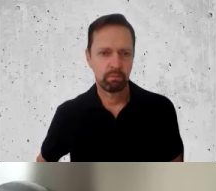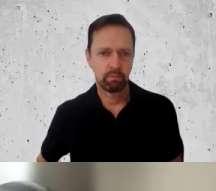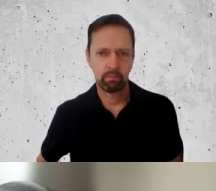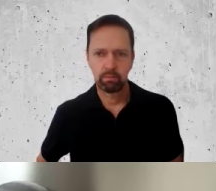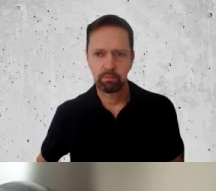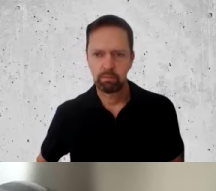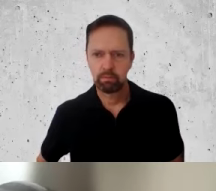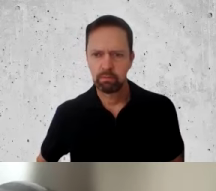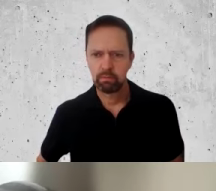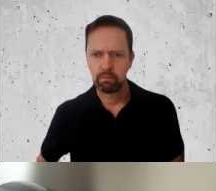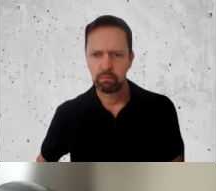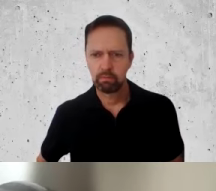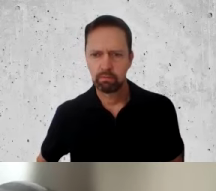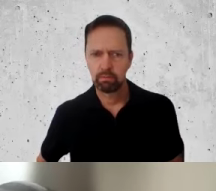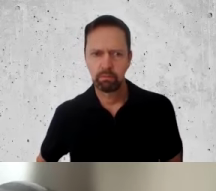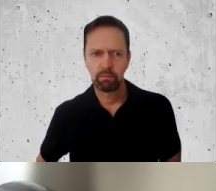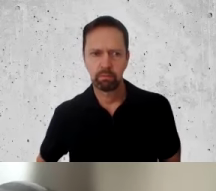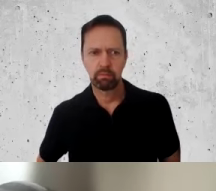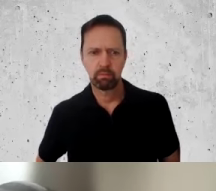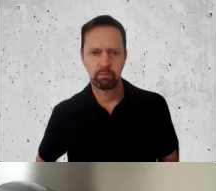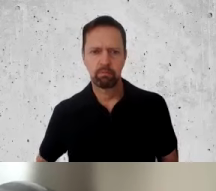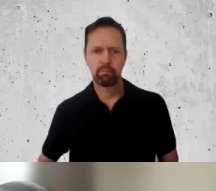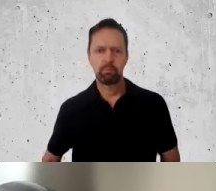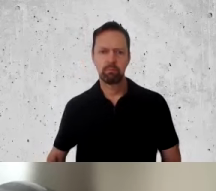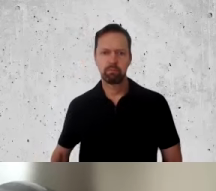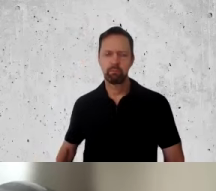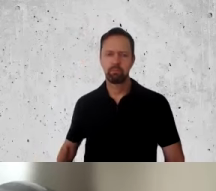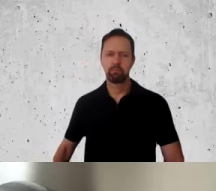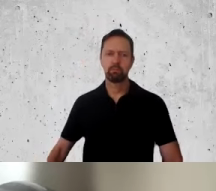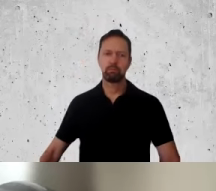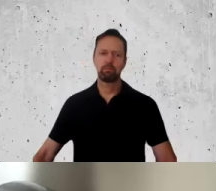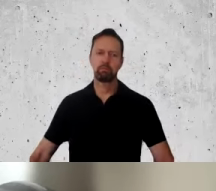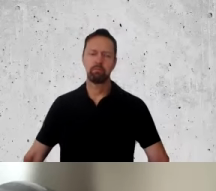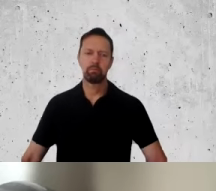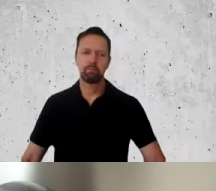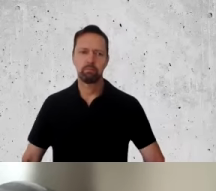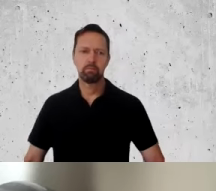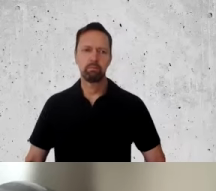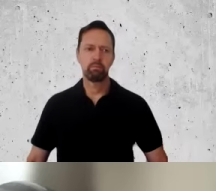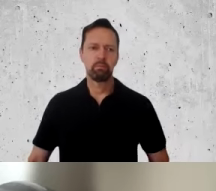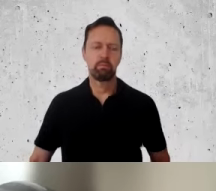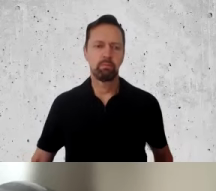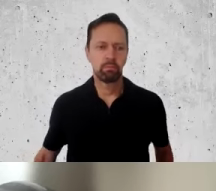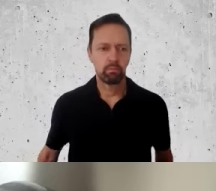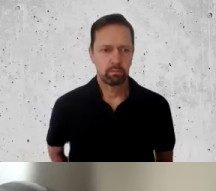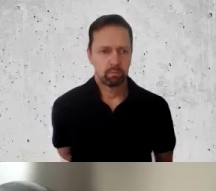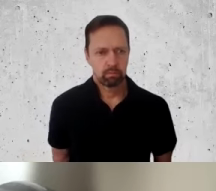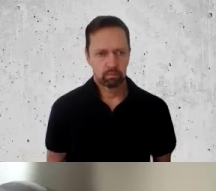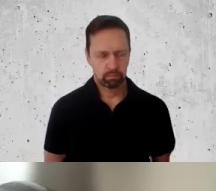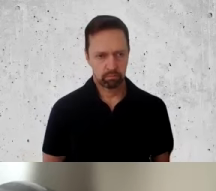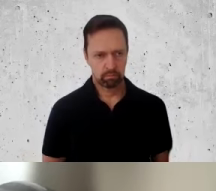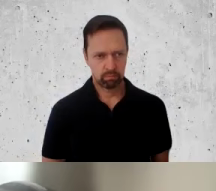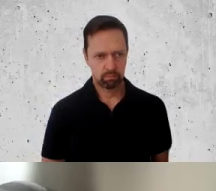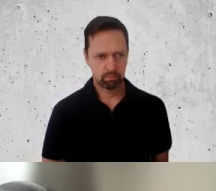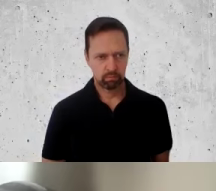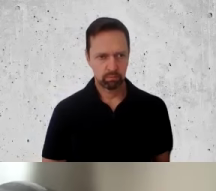apresentação. Bom, alguns pontos que eu gostaria de levantar. Eu acho que nessa discussão que a gente fez, nesse artigo, a gente está discutindo as fricções